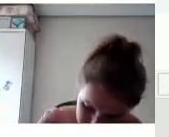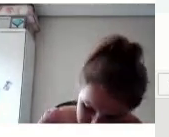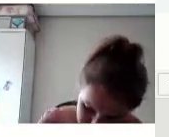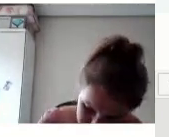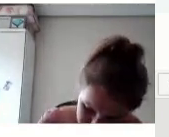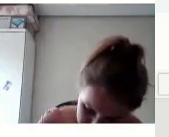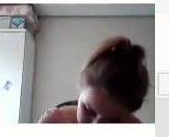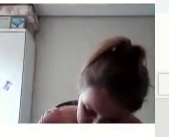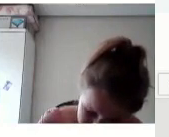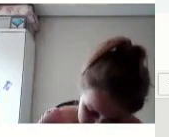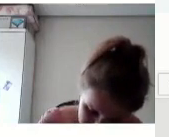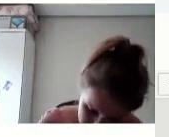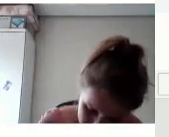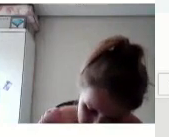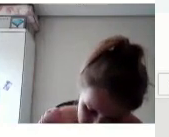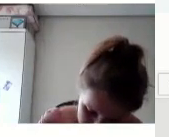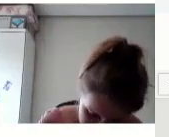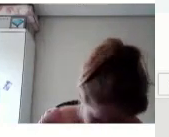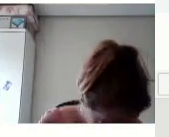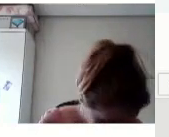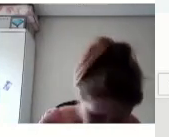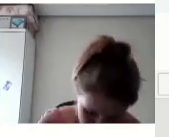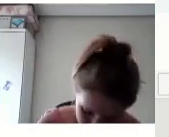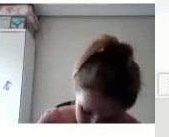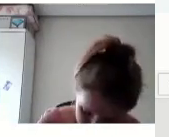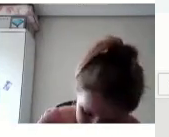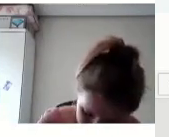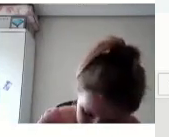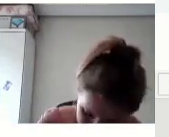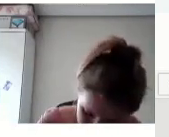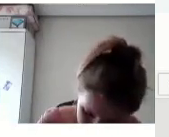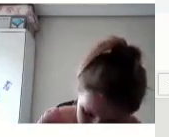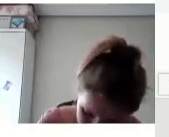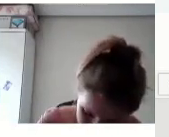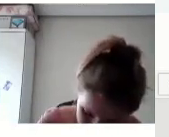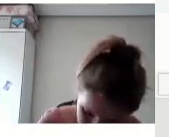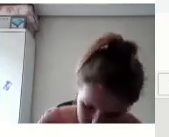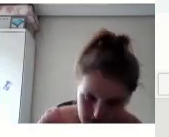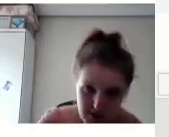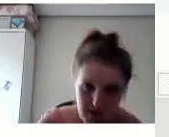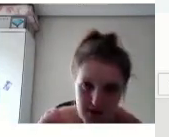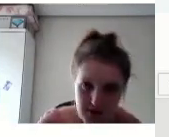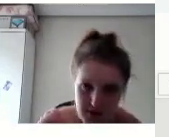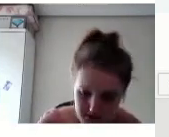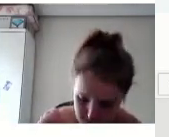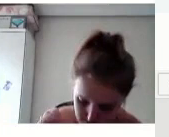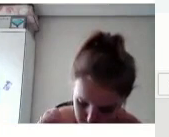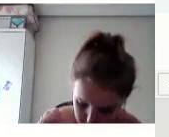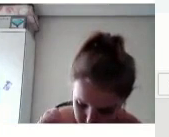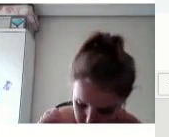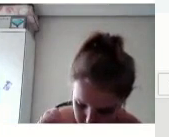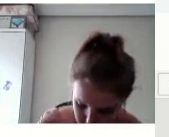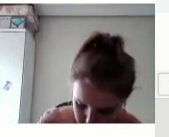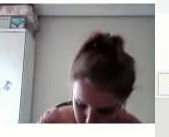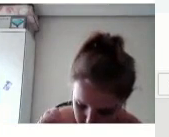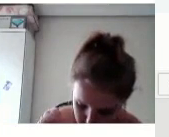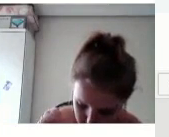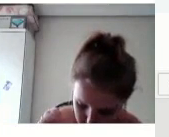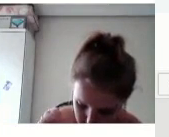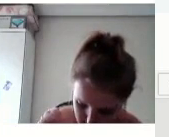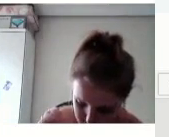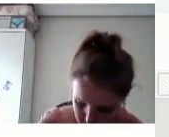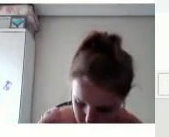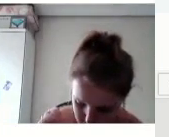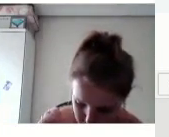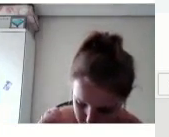necessidade da quantização de campos, foi a quantização feita pelo Dirac, né, do hamiltoniano do campo eletromagnético, né.